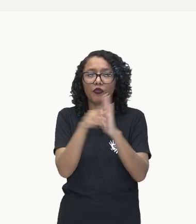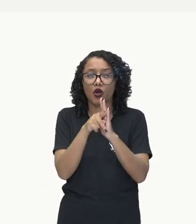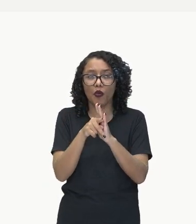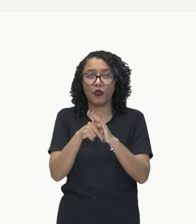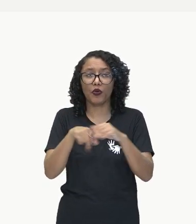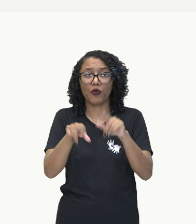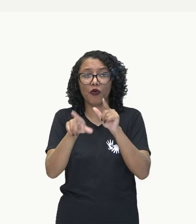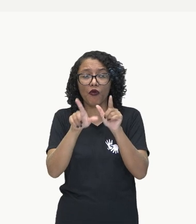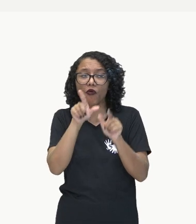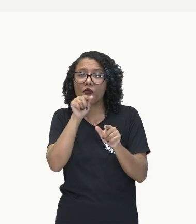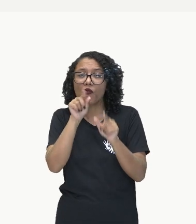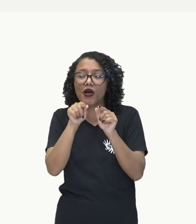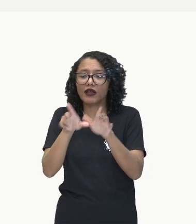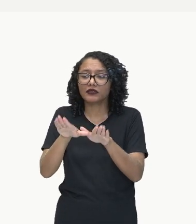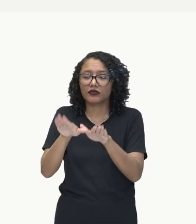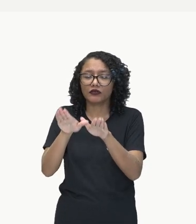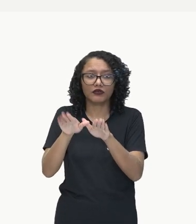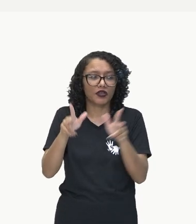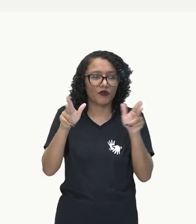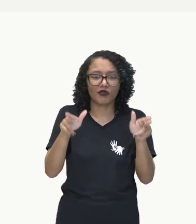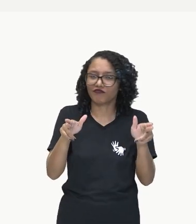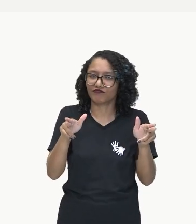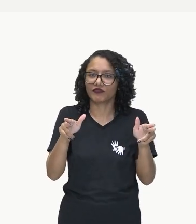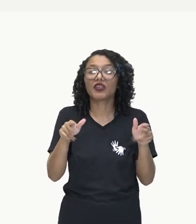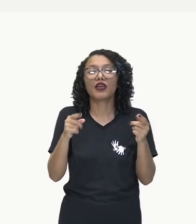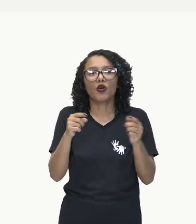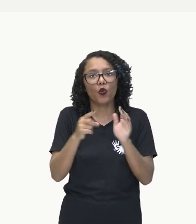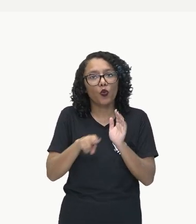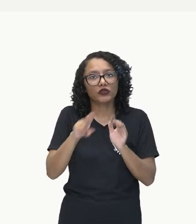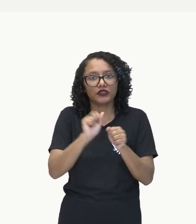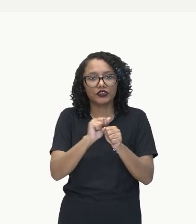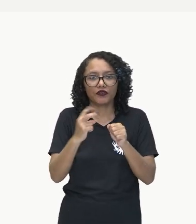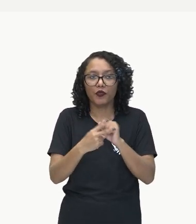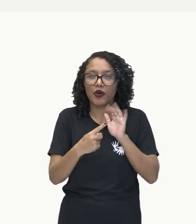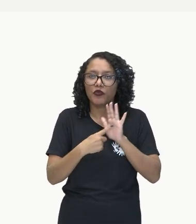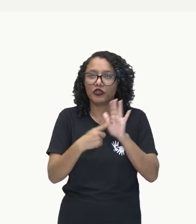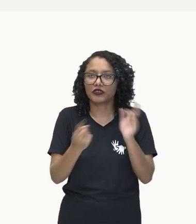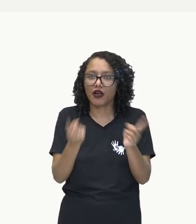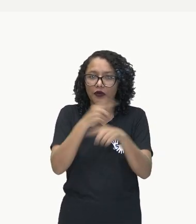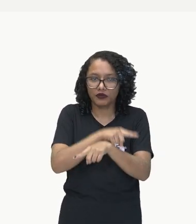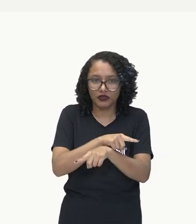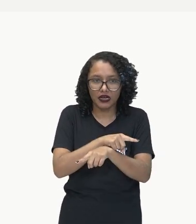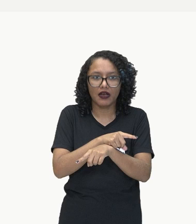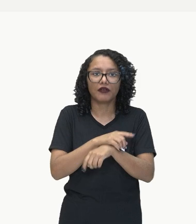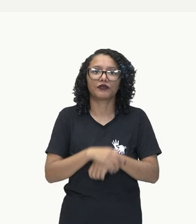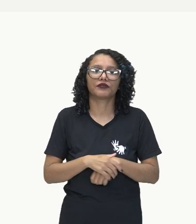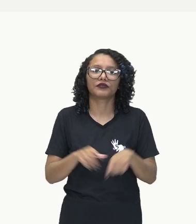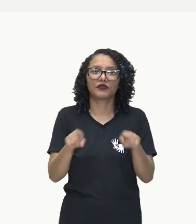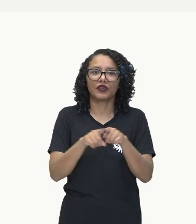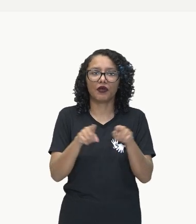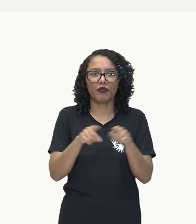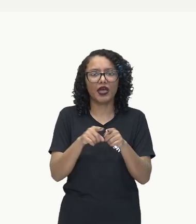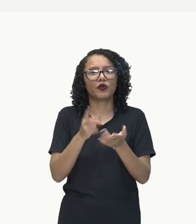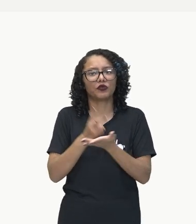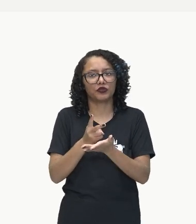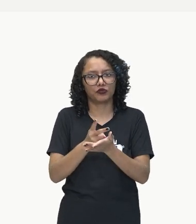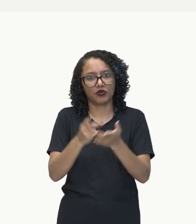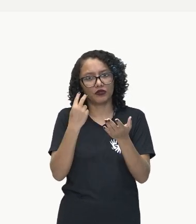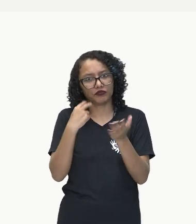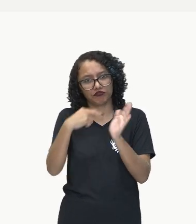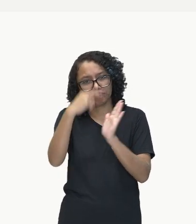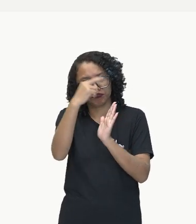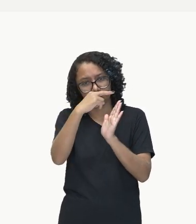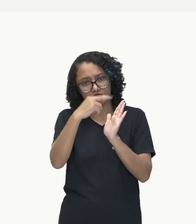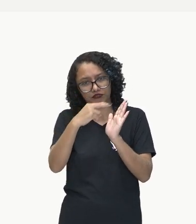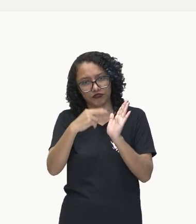Então, estou usando aqui o advérbio de lugar para fazer esse contraste. Nosso céu tem mais estrelas, nossas várzeas têm mais flores, nossos bosques